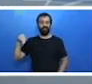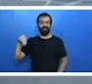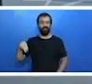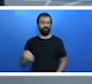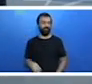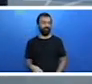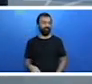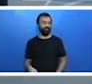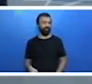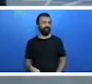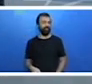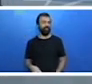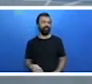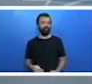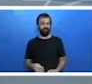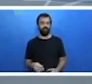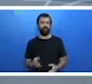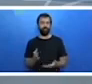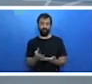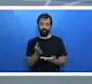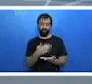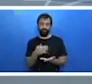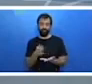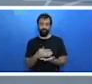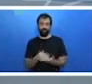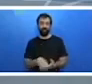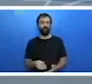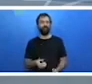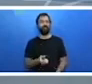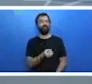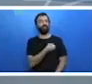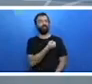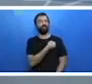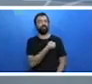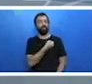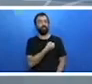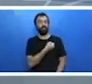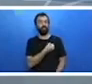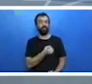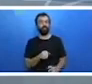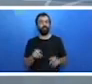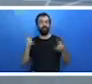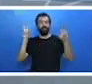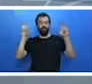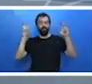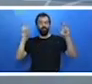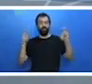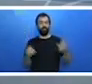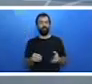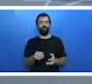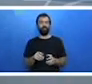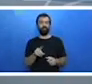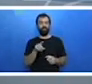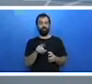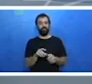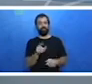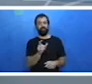Nós vamos lá para a unidade 23, os números na representação decimal. Nós vamos da